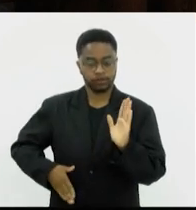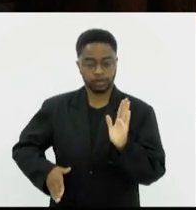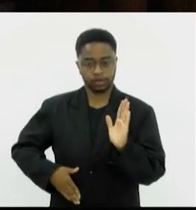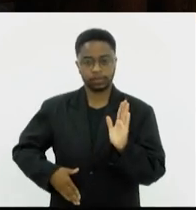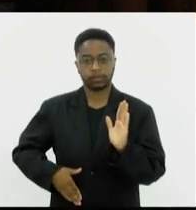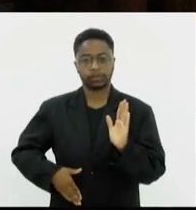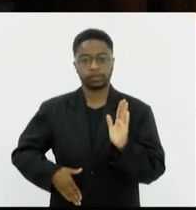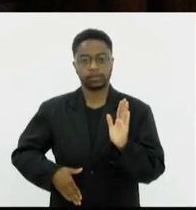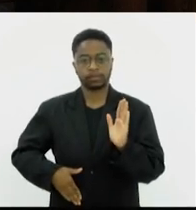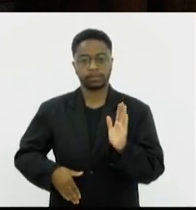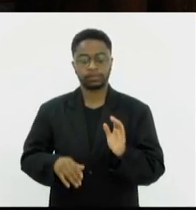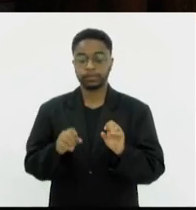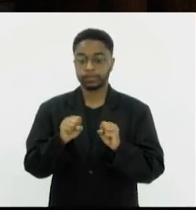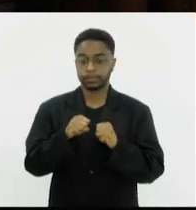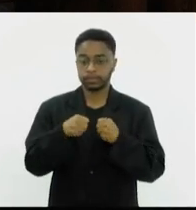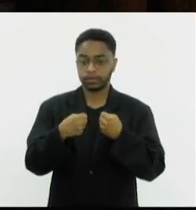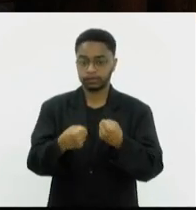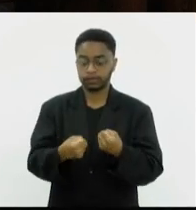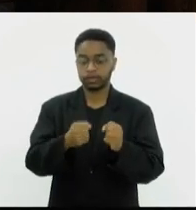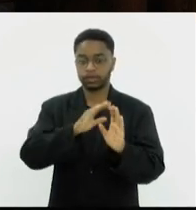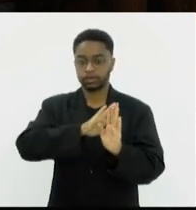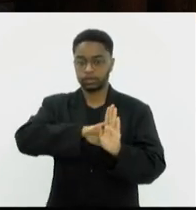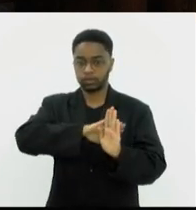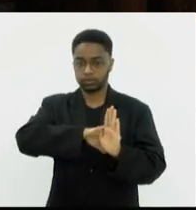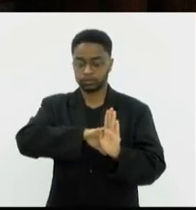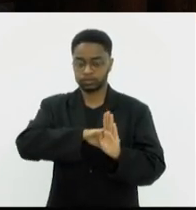vagabundo, que defende ideologia.